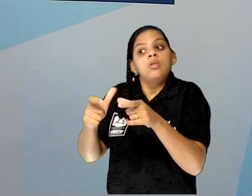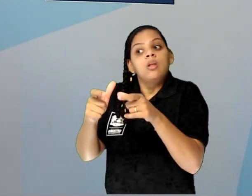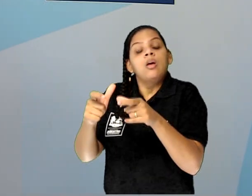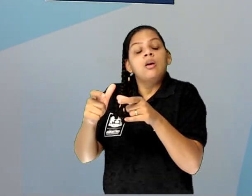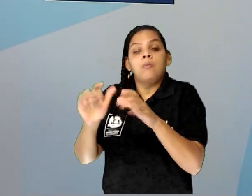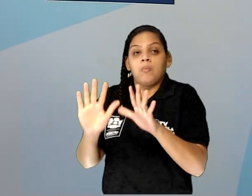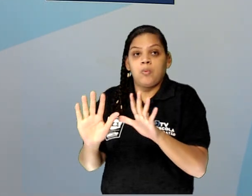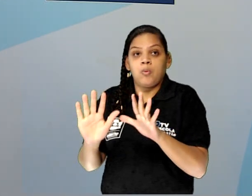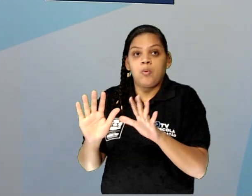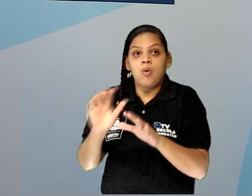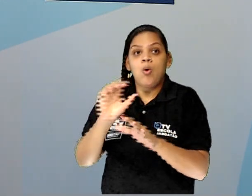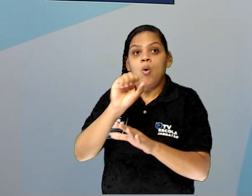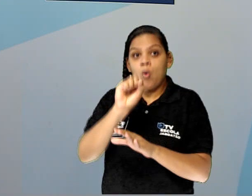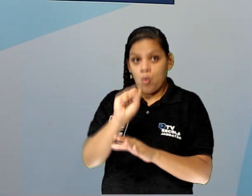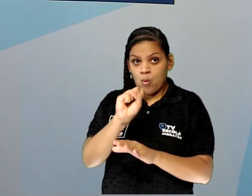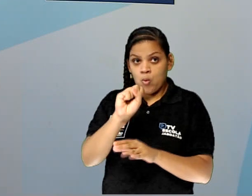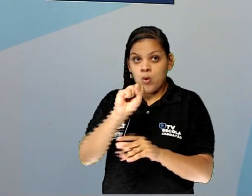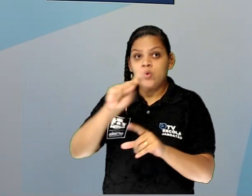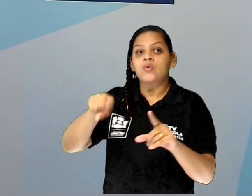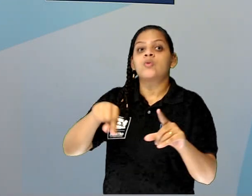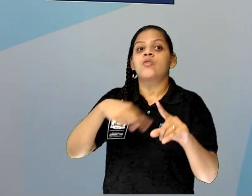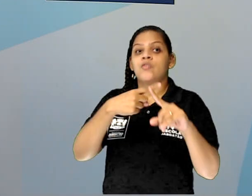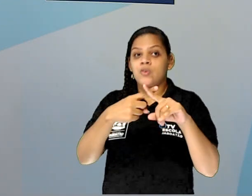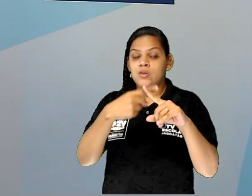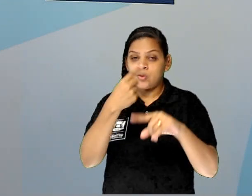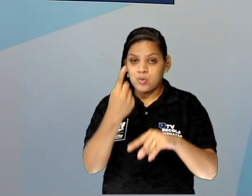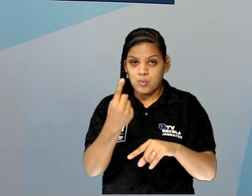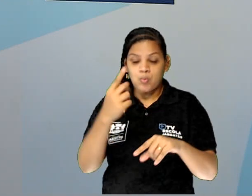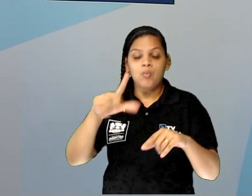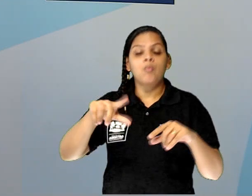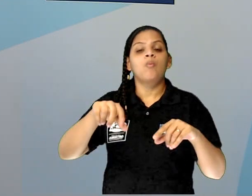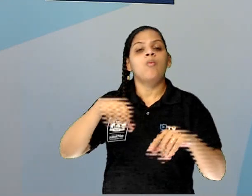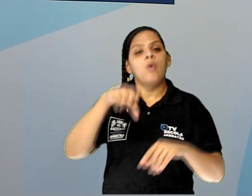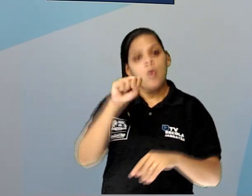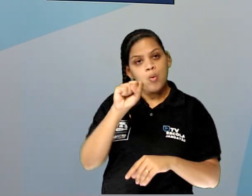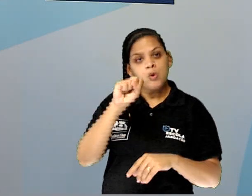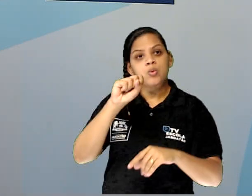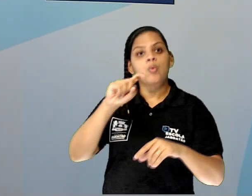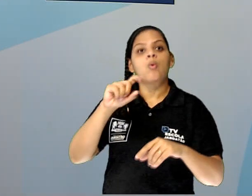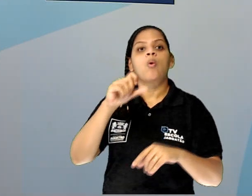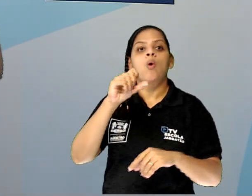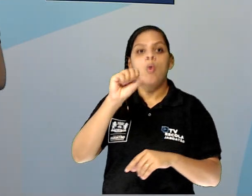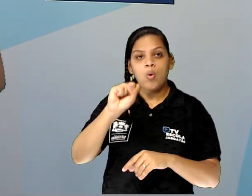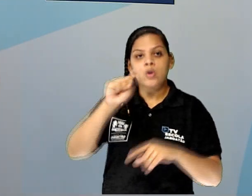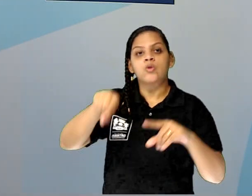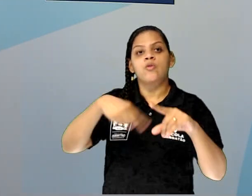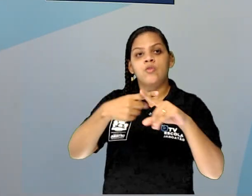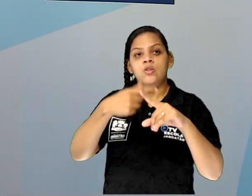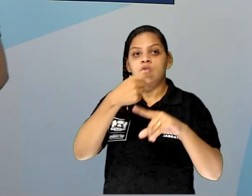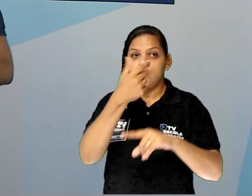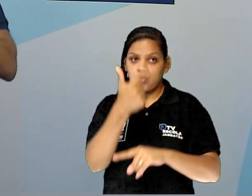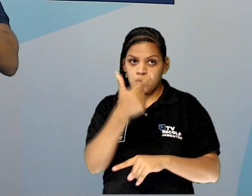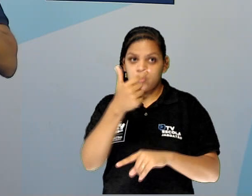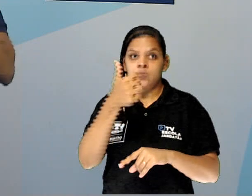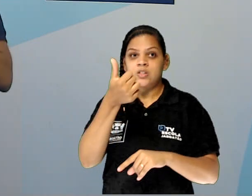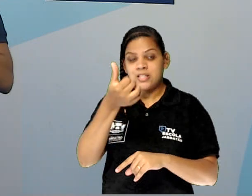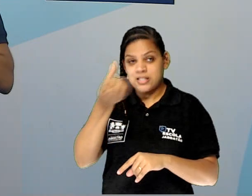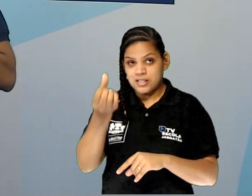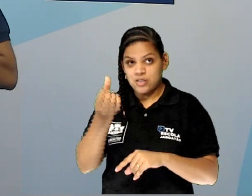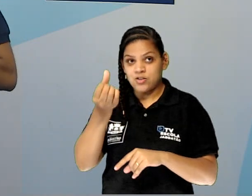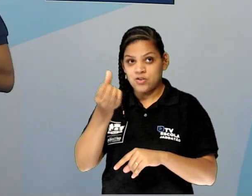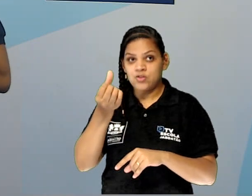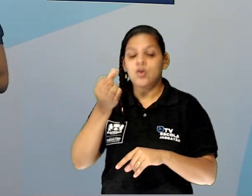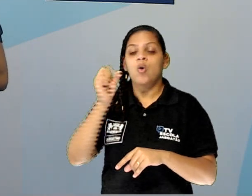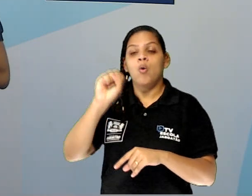quê? 8 vezes 1 é 8. Depois, 8 vezes 2, 16. Depois, 8